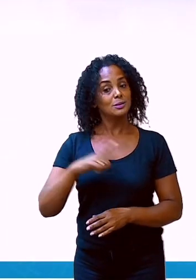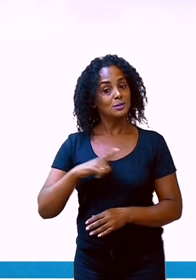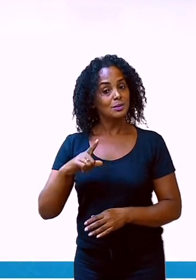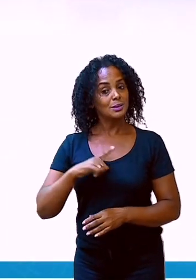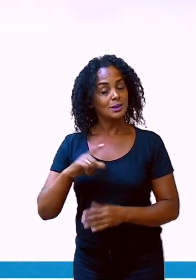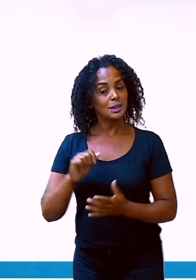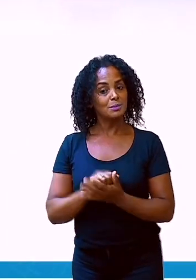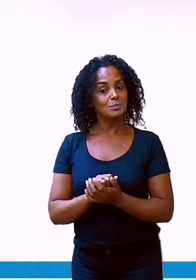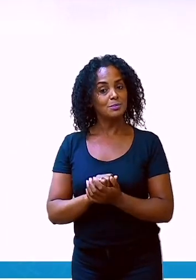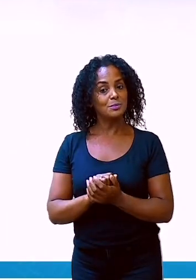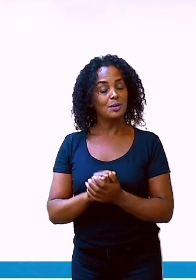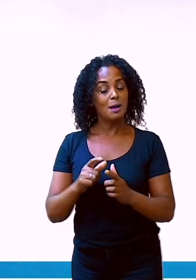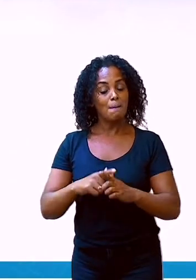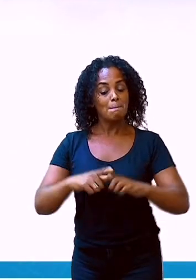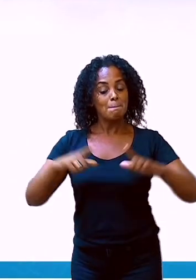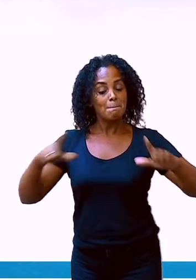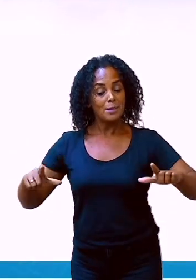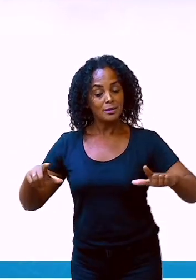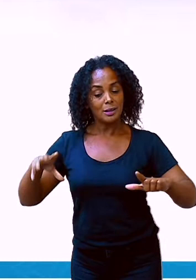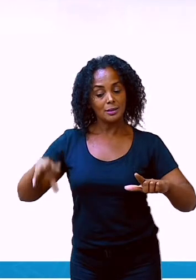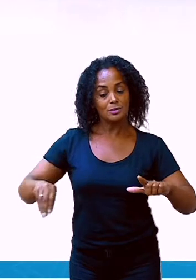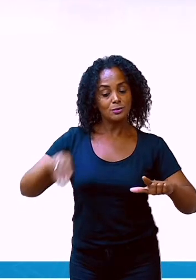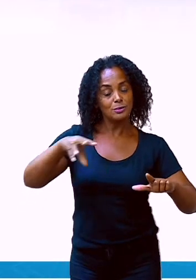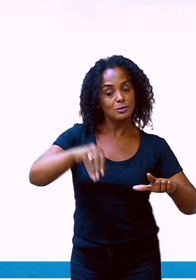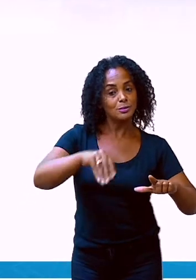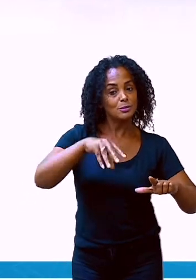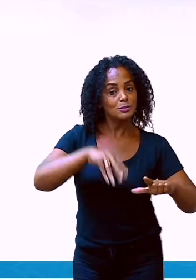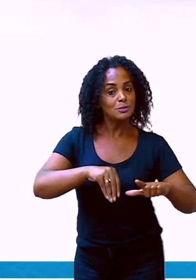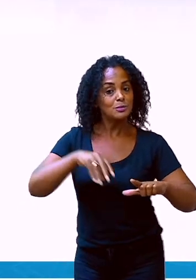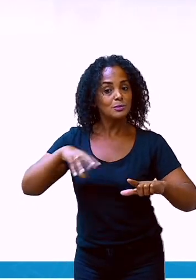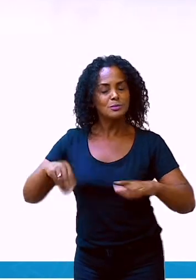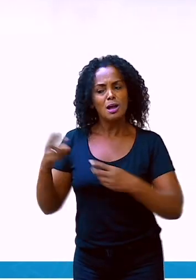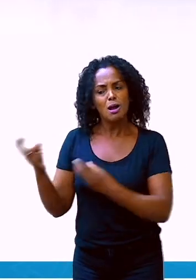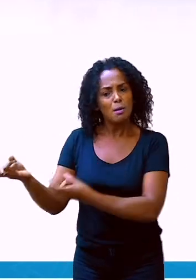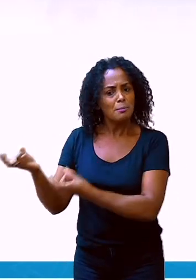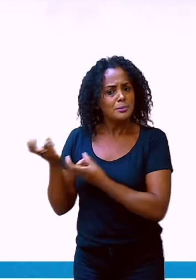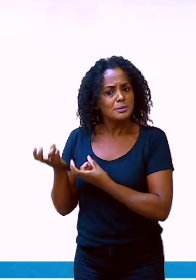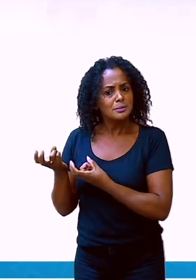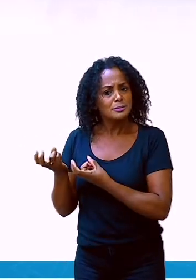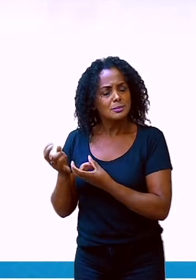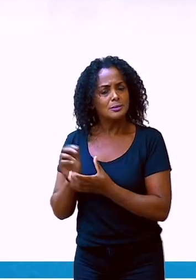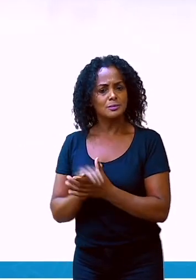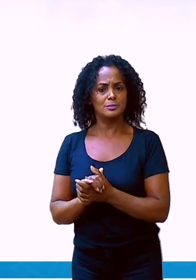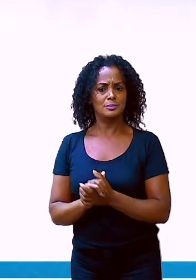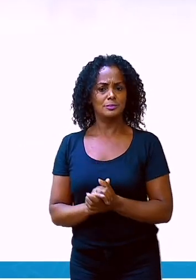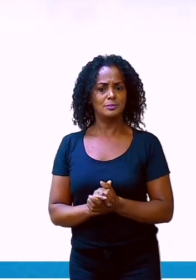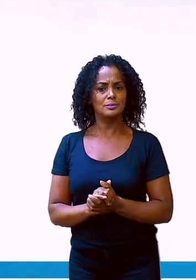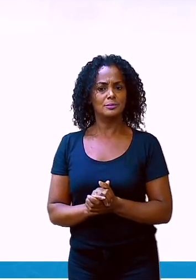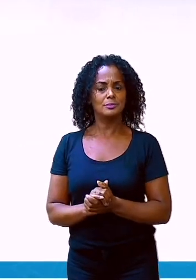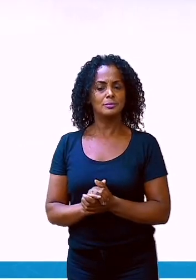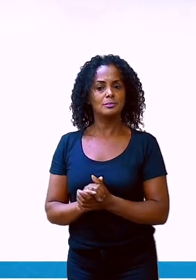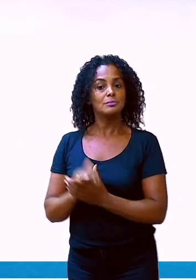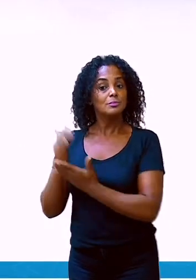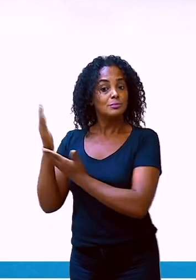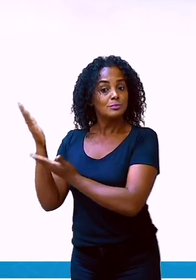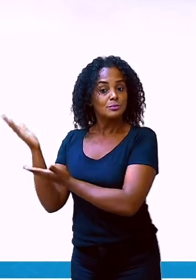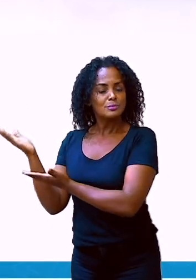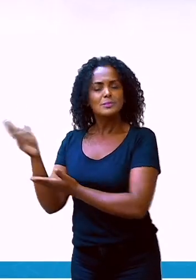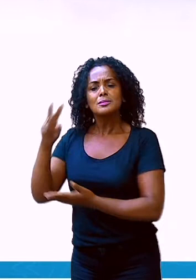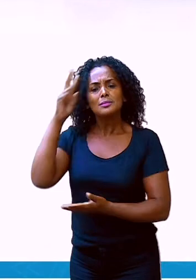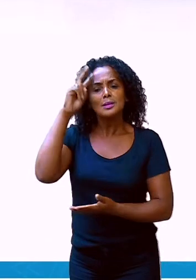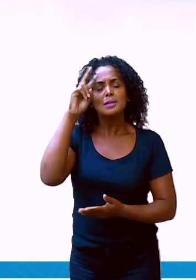maquete. Olha que maquete legal. Observe essa maquete. Essa maquete lembra o